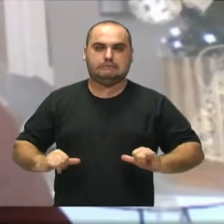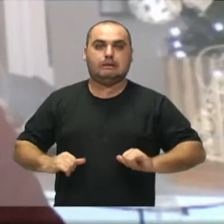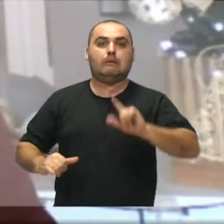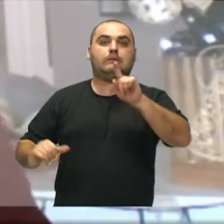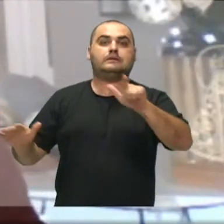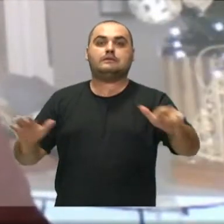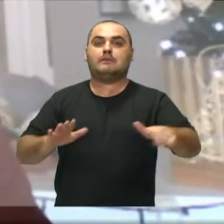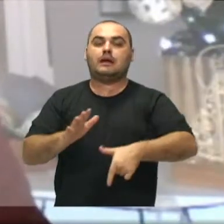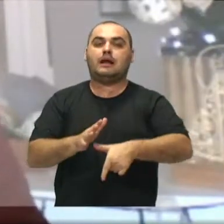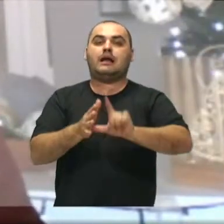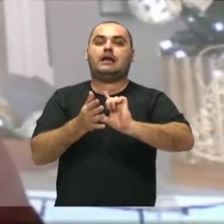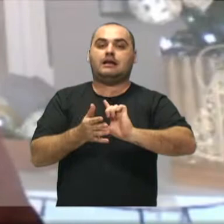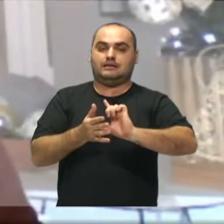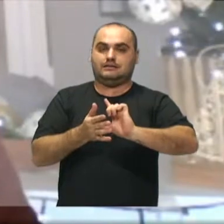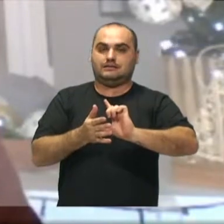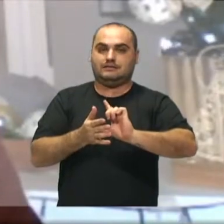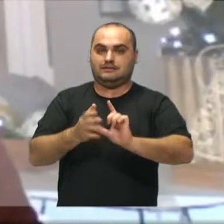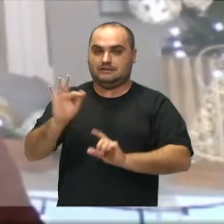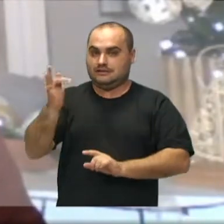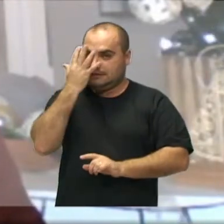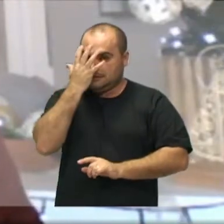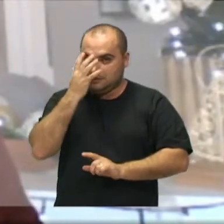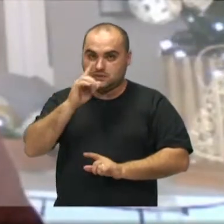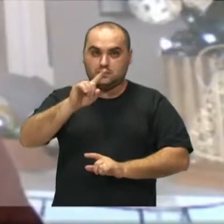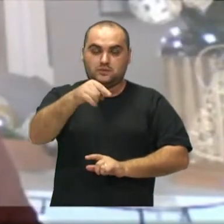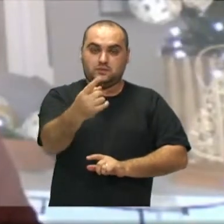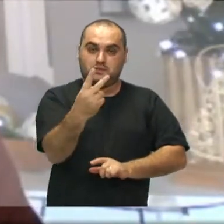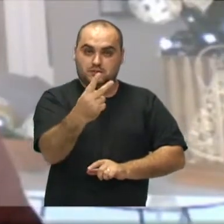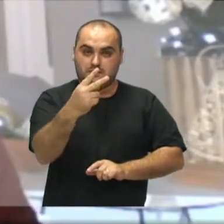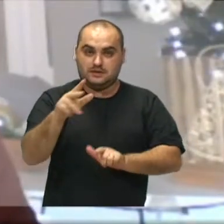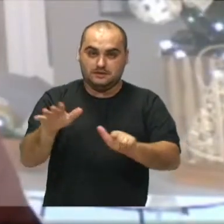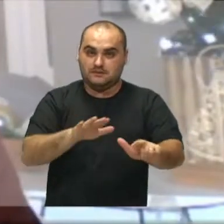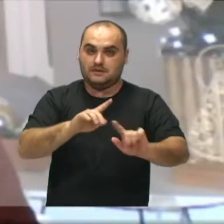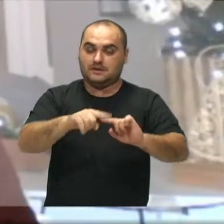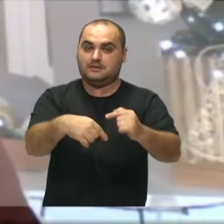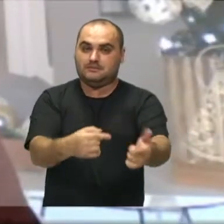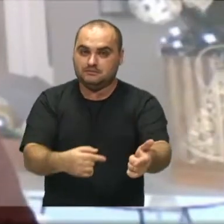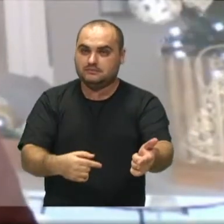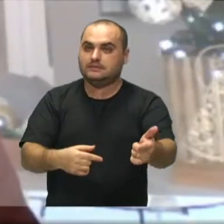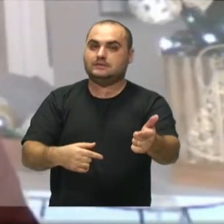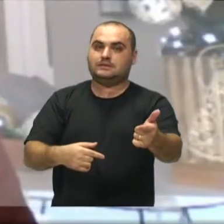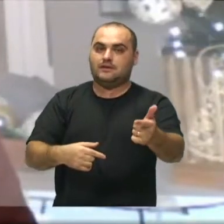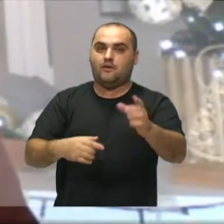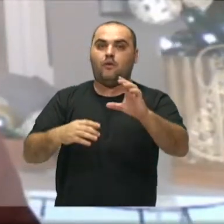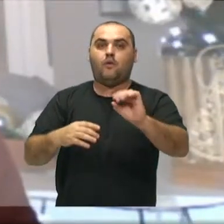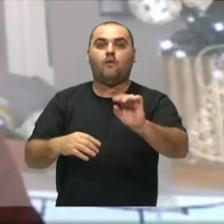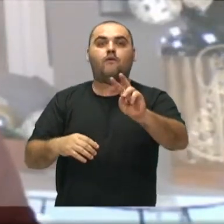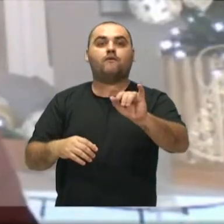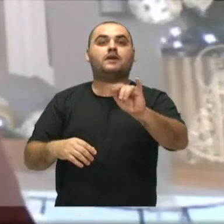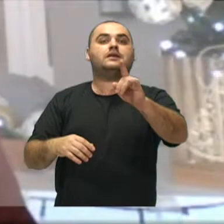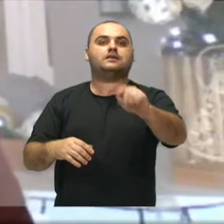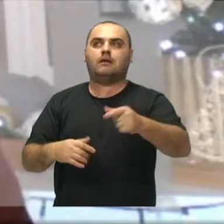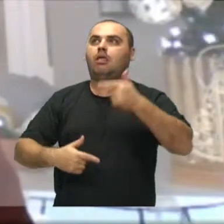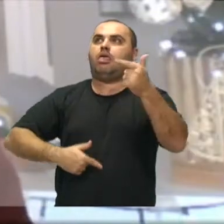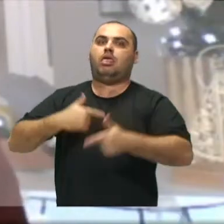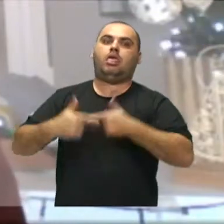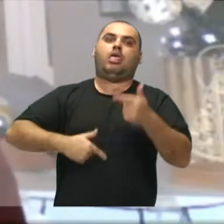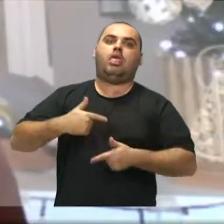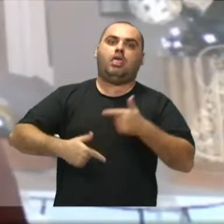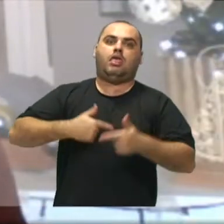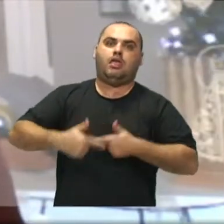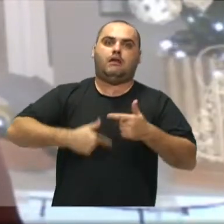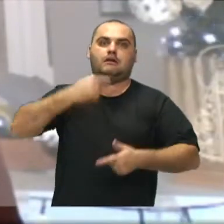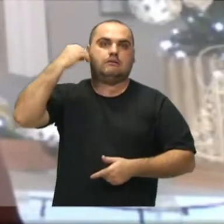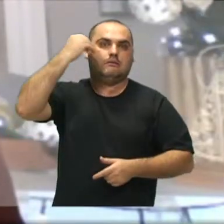antes do carnaval e 2 semanas depois da Covid. E aquela semana da Covid eu nunca trabalhei tanto na minha vida, guria. Foi uma experiência, estava